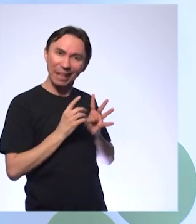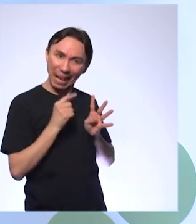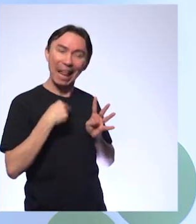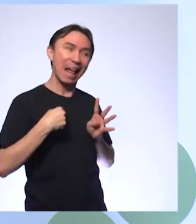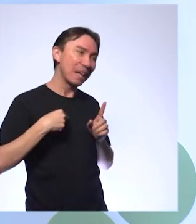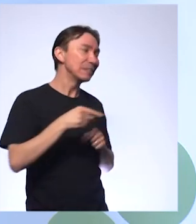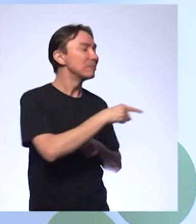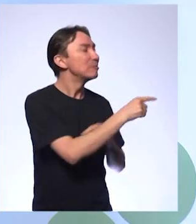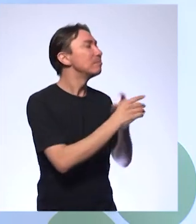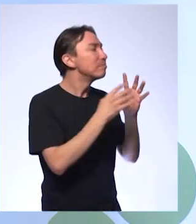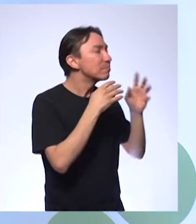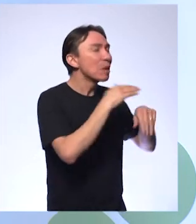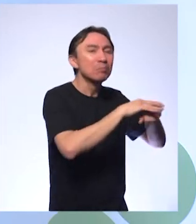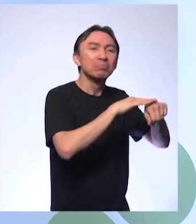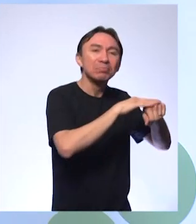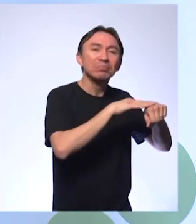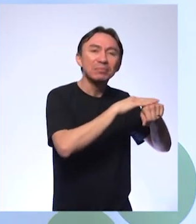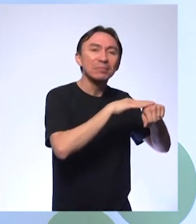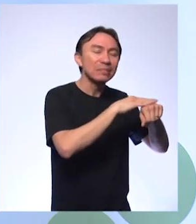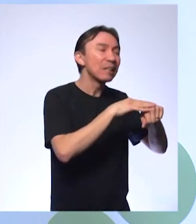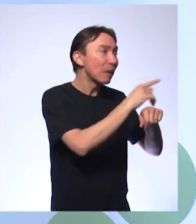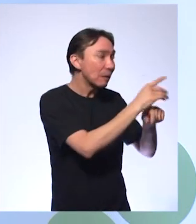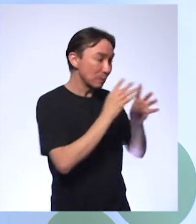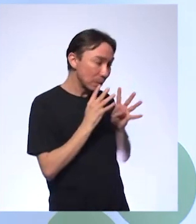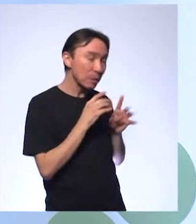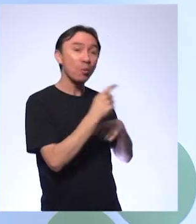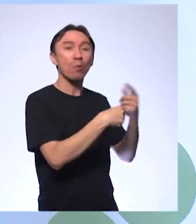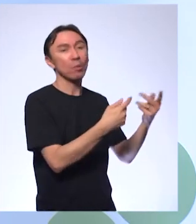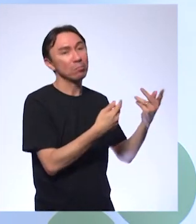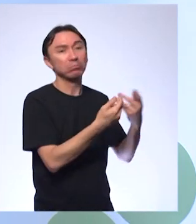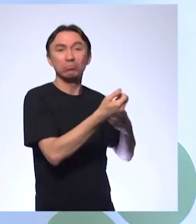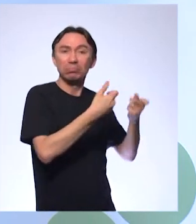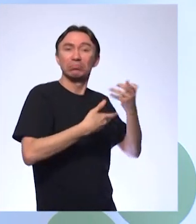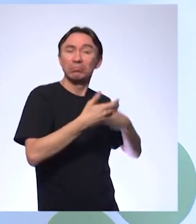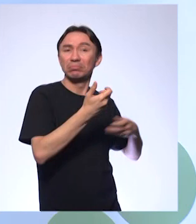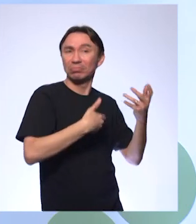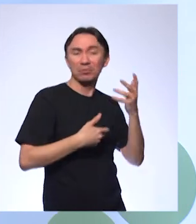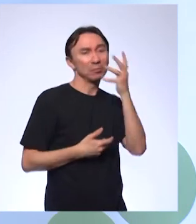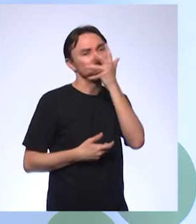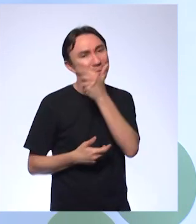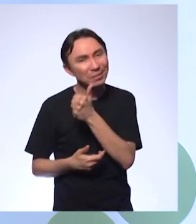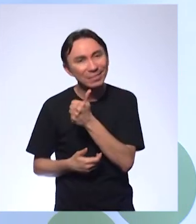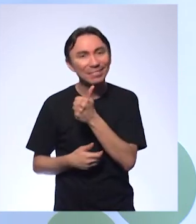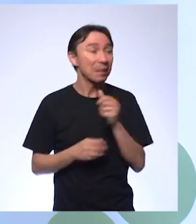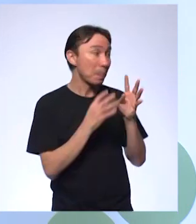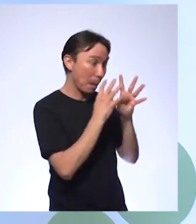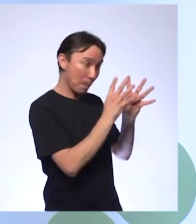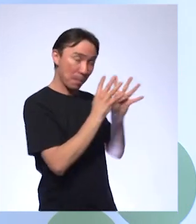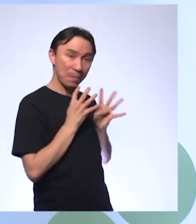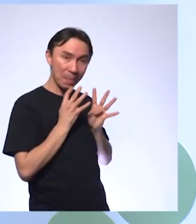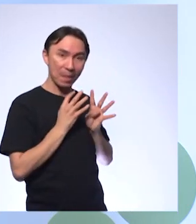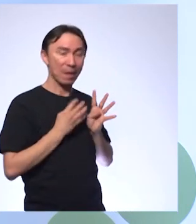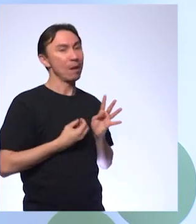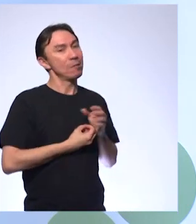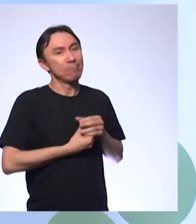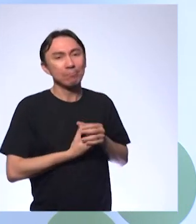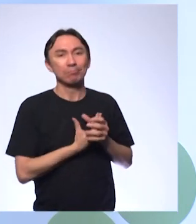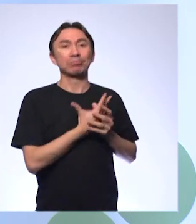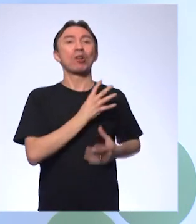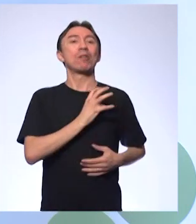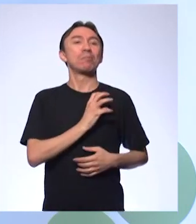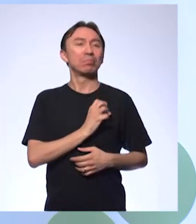e silenciosa escuta. É na escuta que o amor começa, e é na não escuta que ele